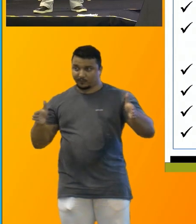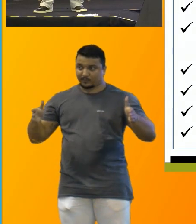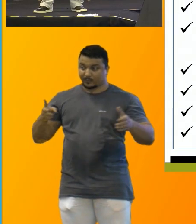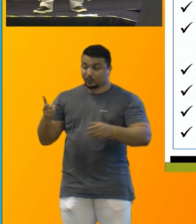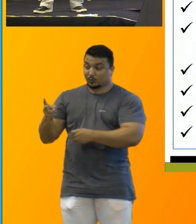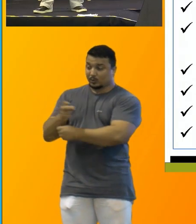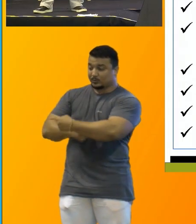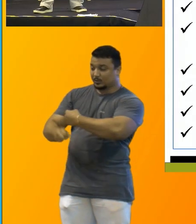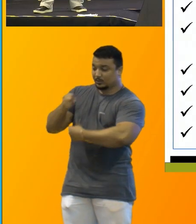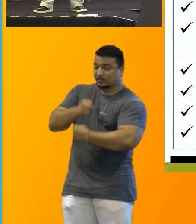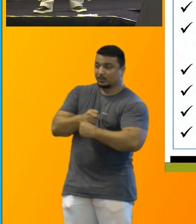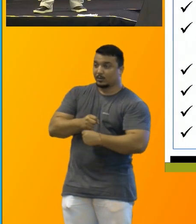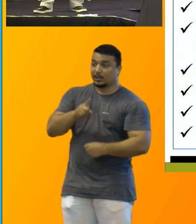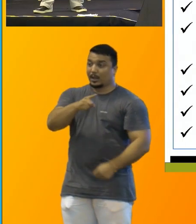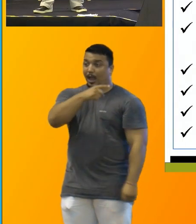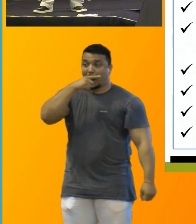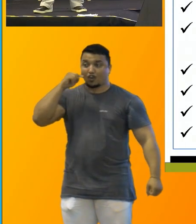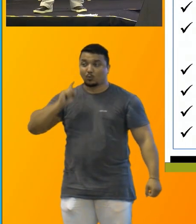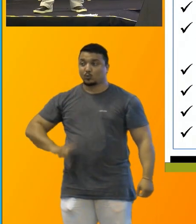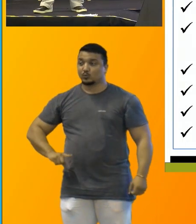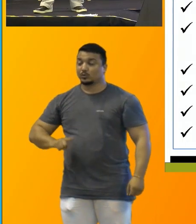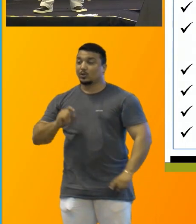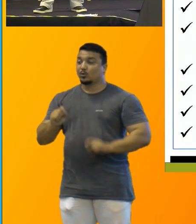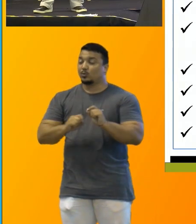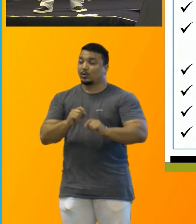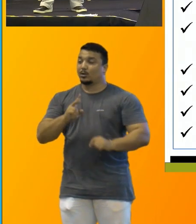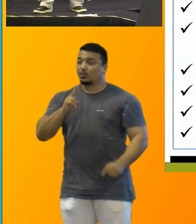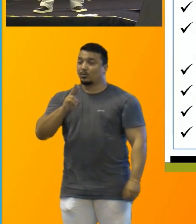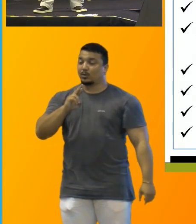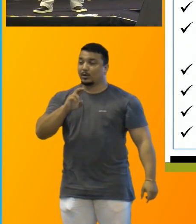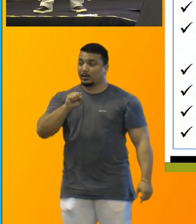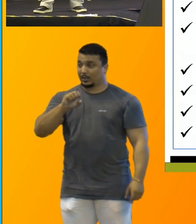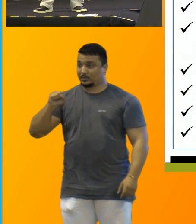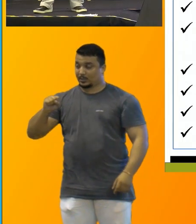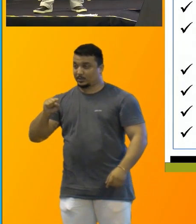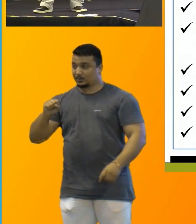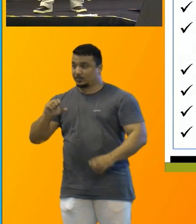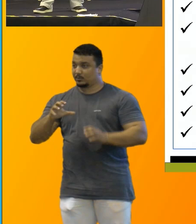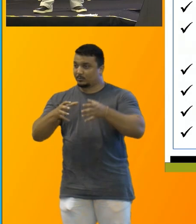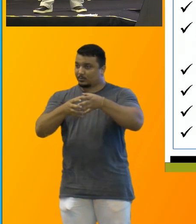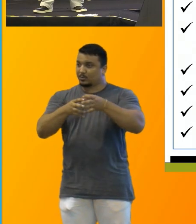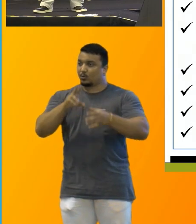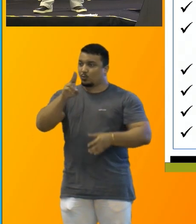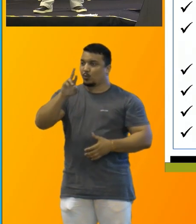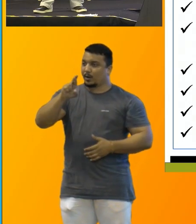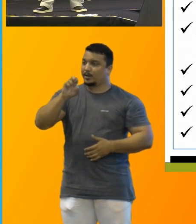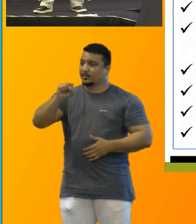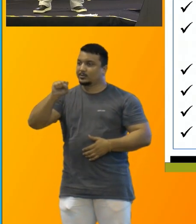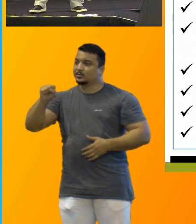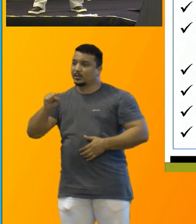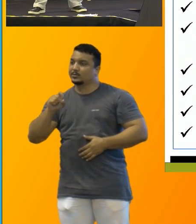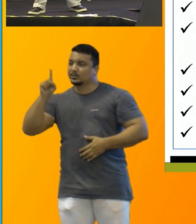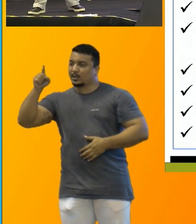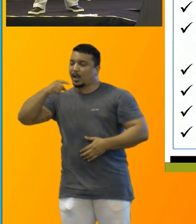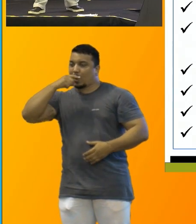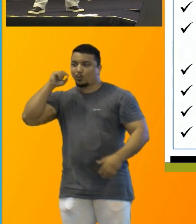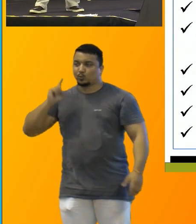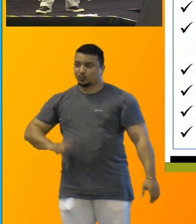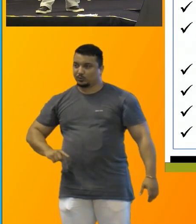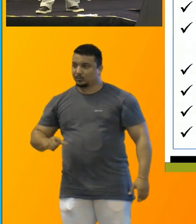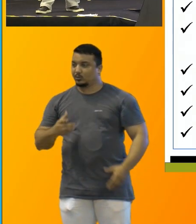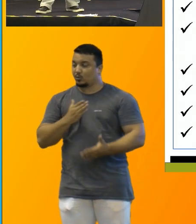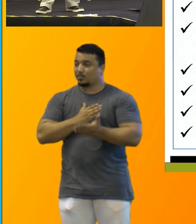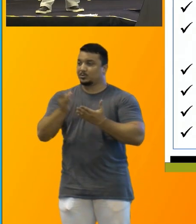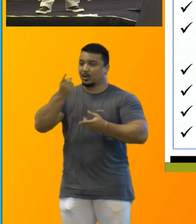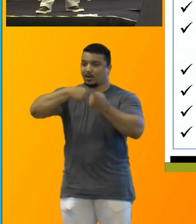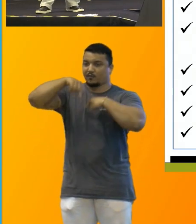anos antes, a Rússia virou uma república socialista, a famosa União Soviética, a famosa Revolução